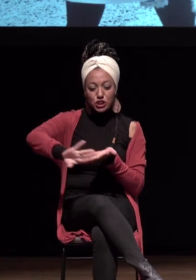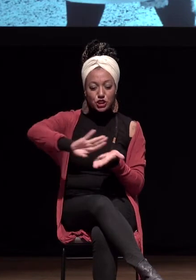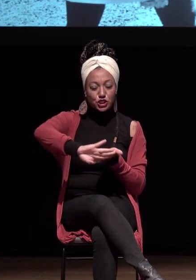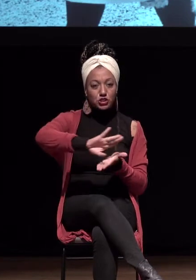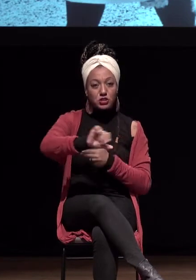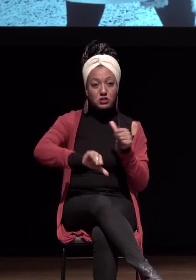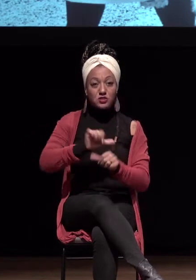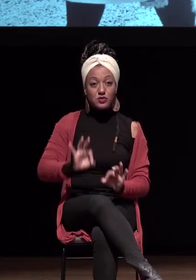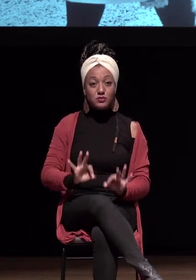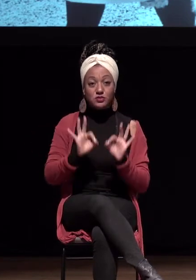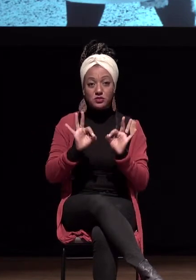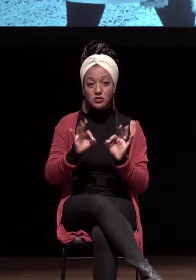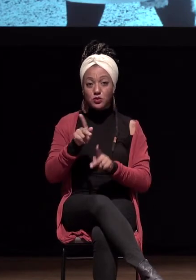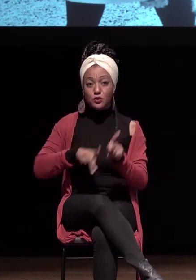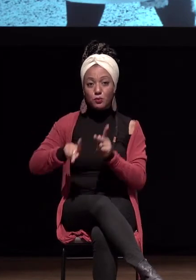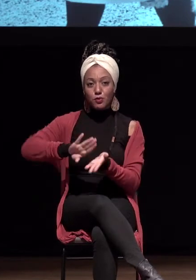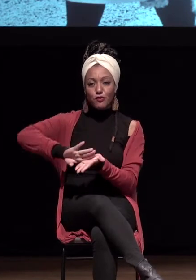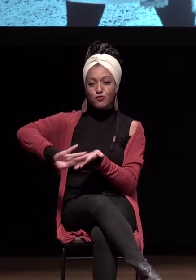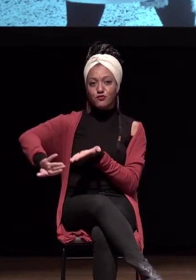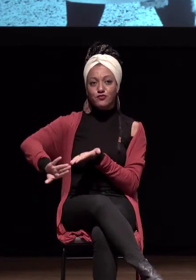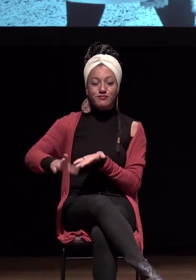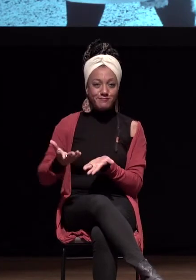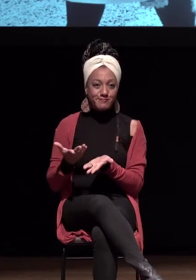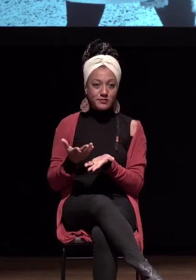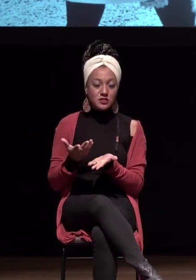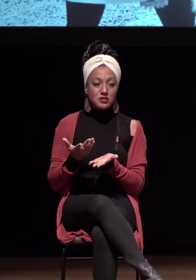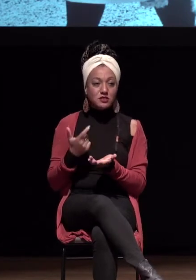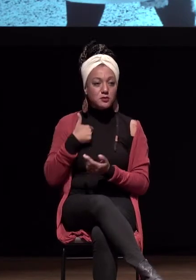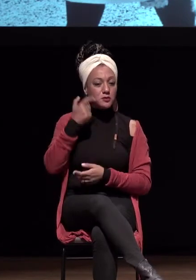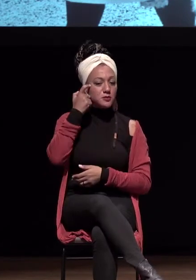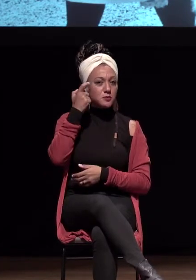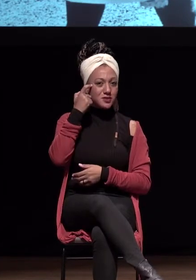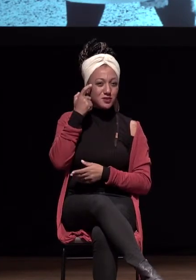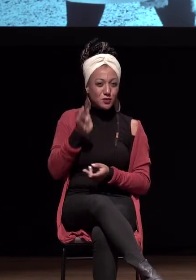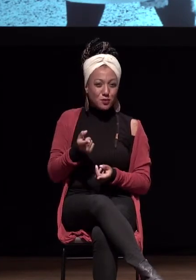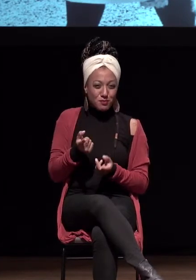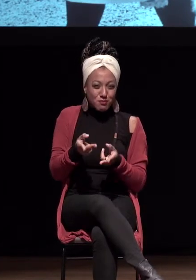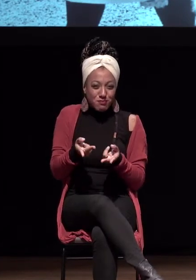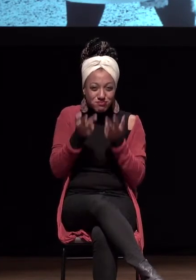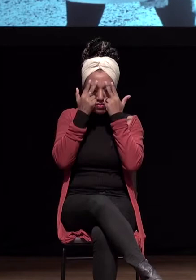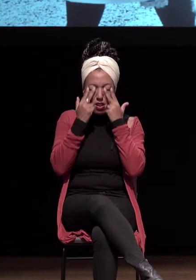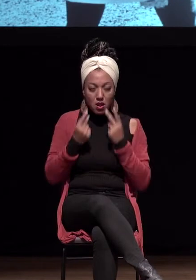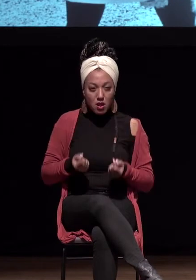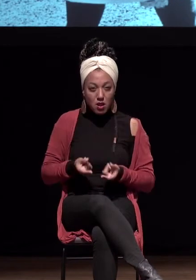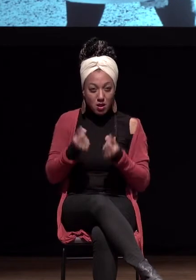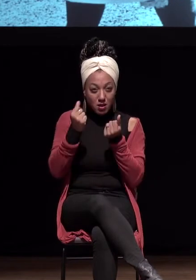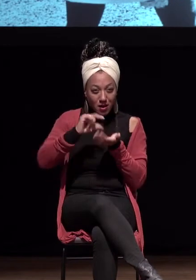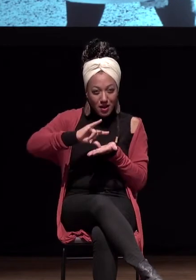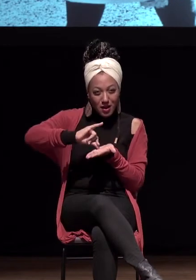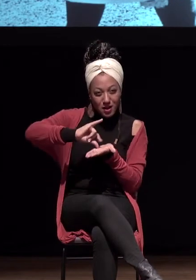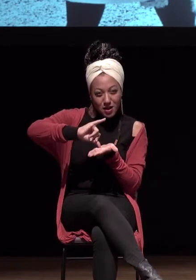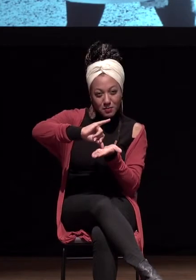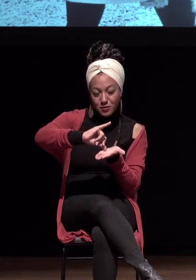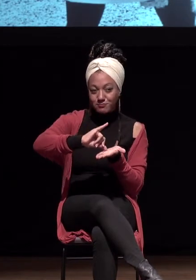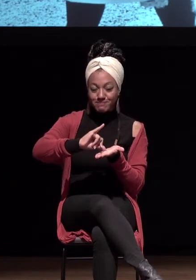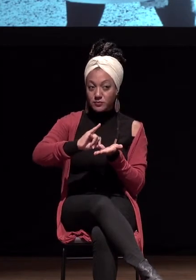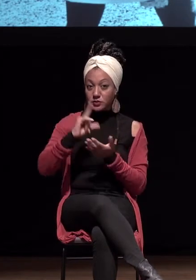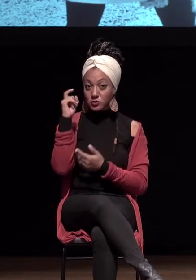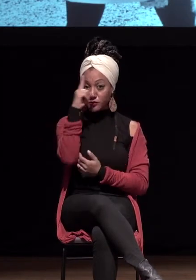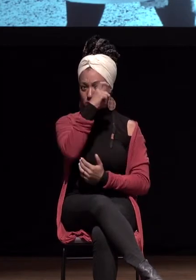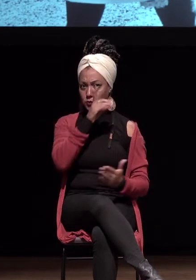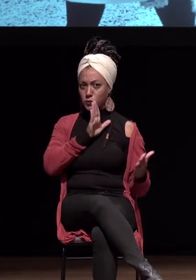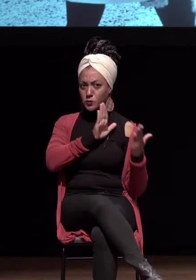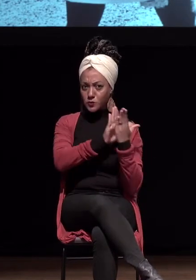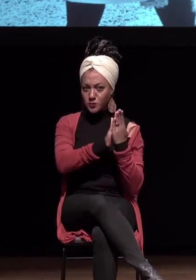Eu penso que contra essa coisa toda aí do capital, muitas vezes a gente não consegue lutar, mas que a gente